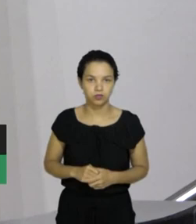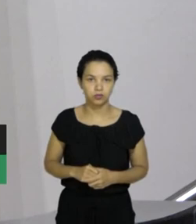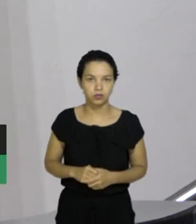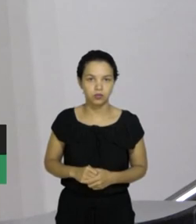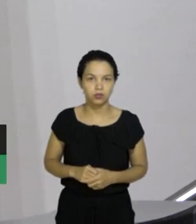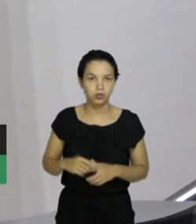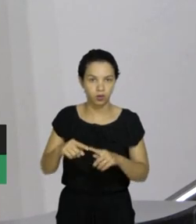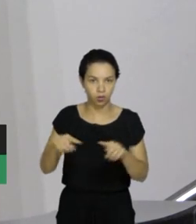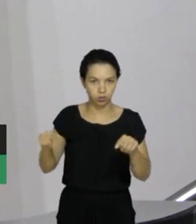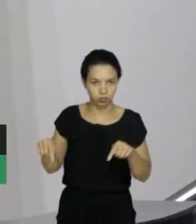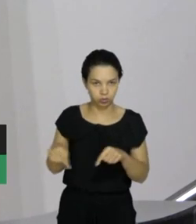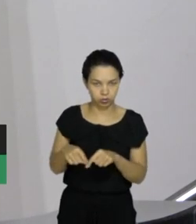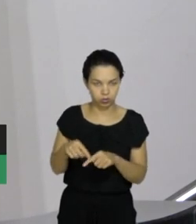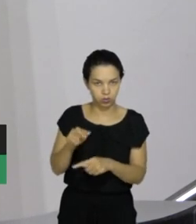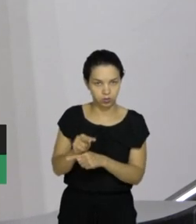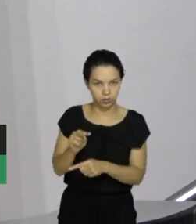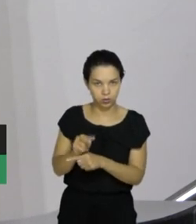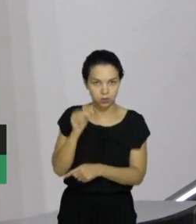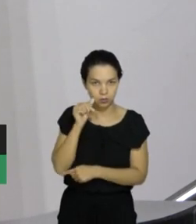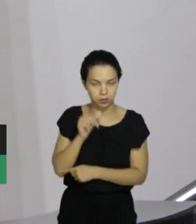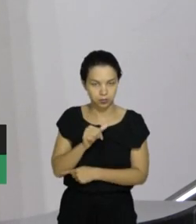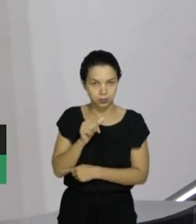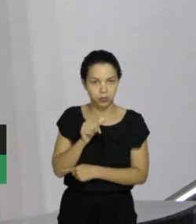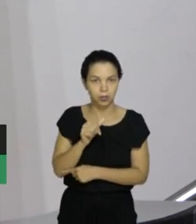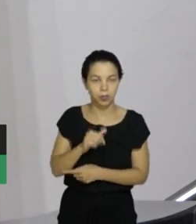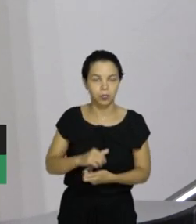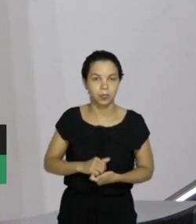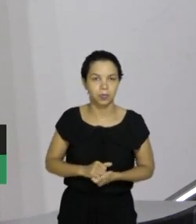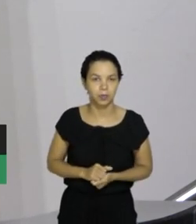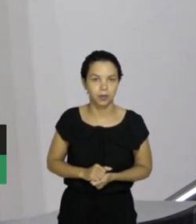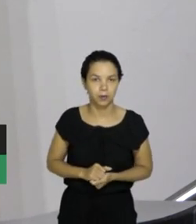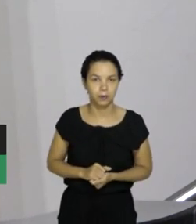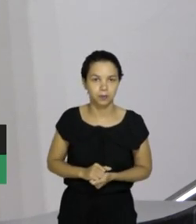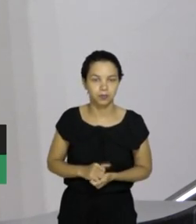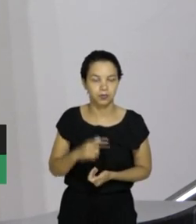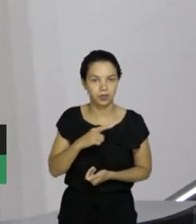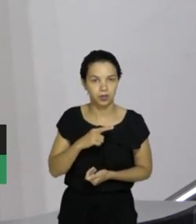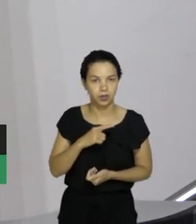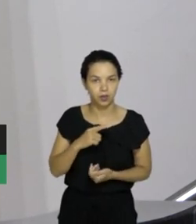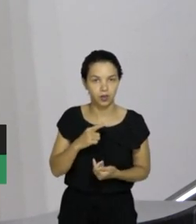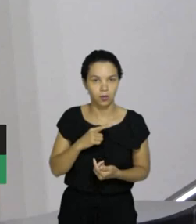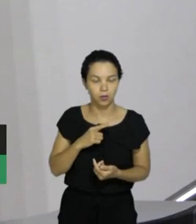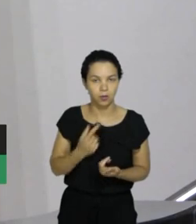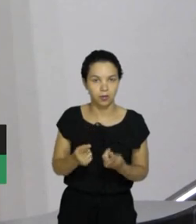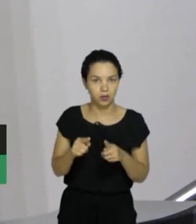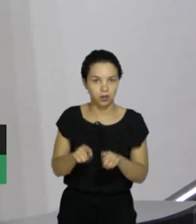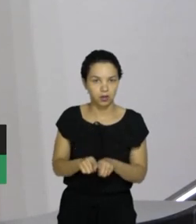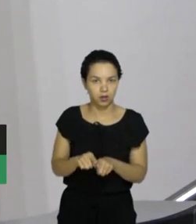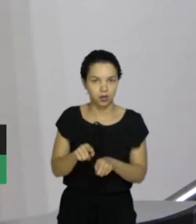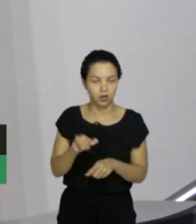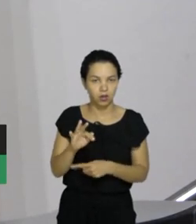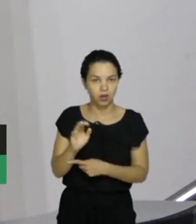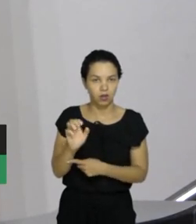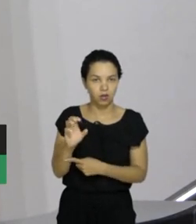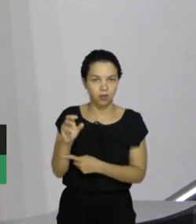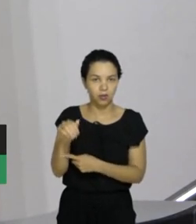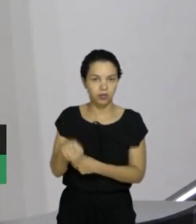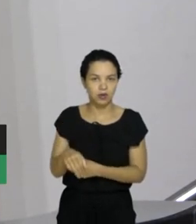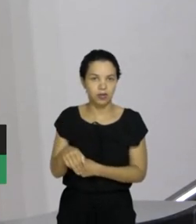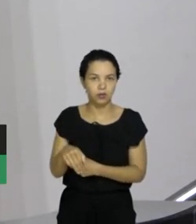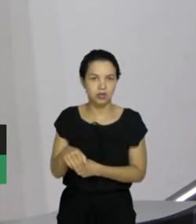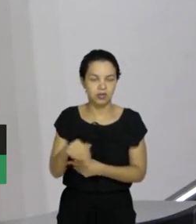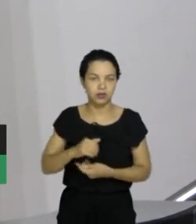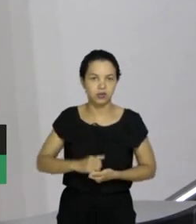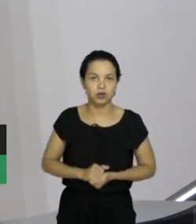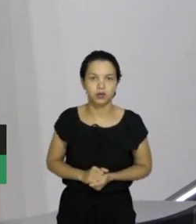uma parceria com a fecan que tem aproximado de forma bem direta o nosso Observatório das nossas prefeituras